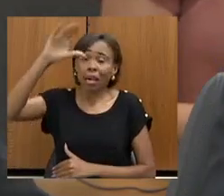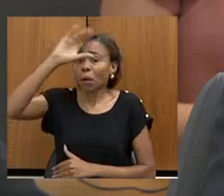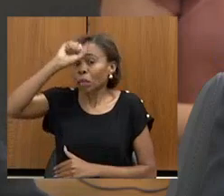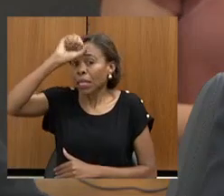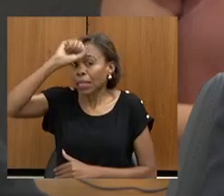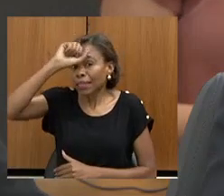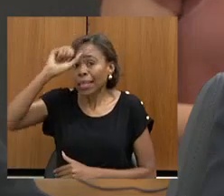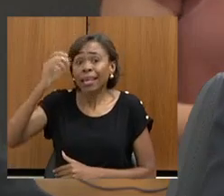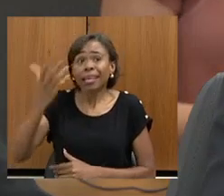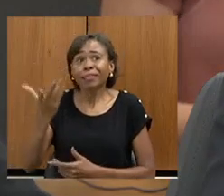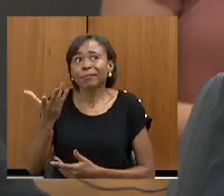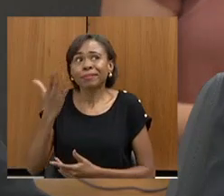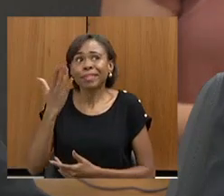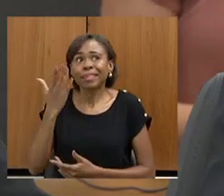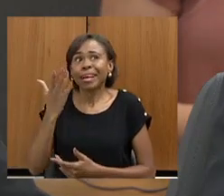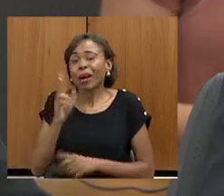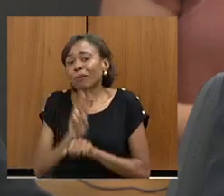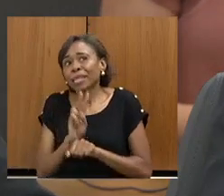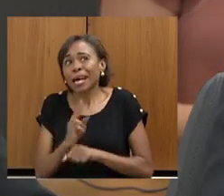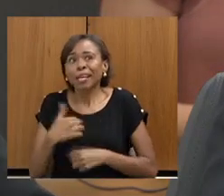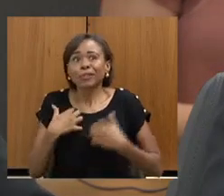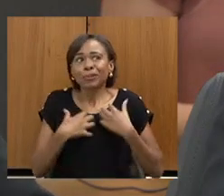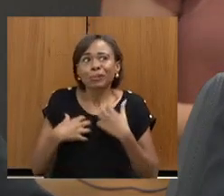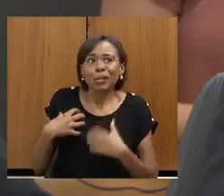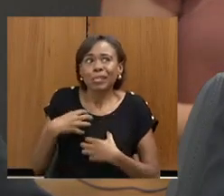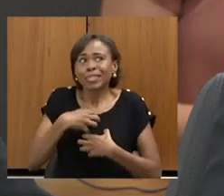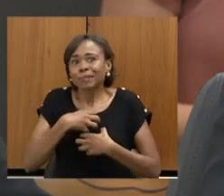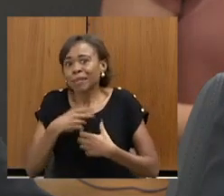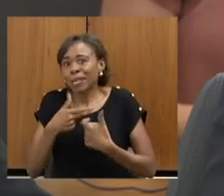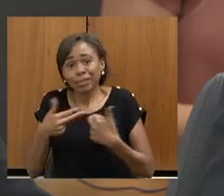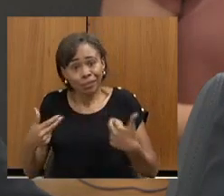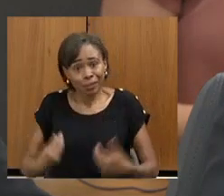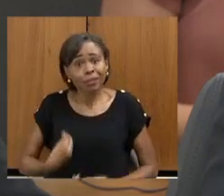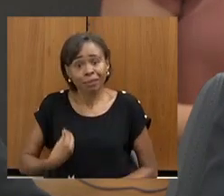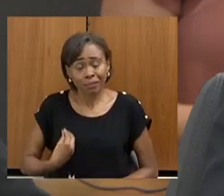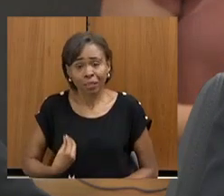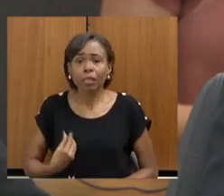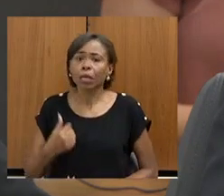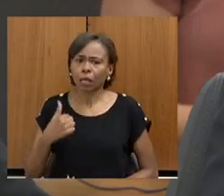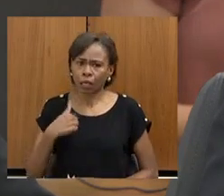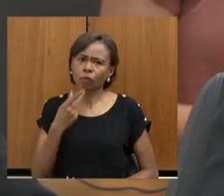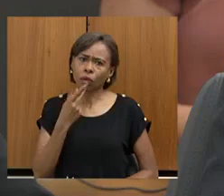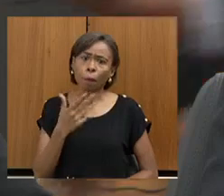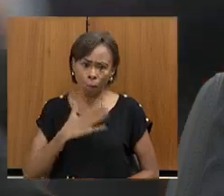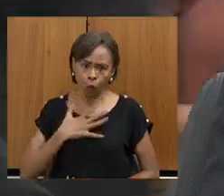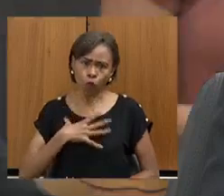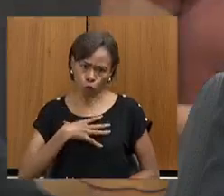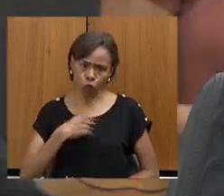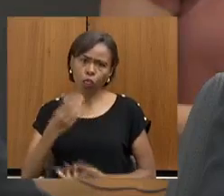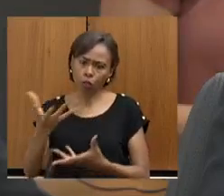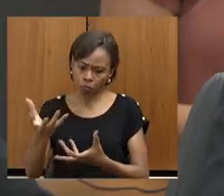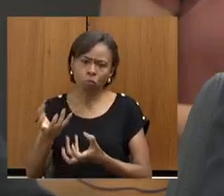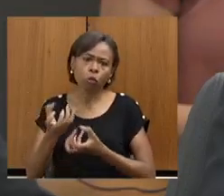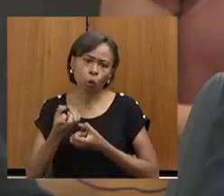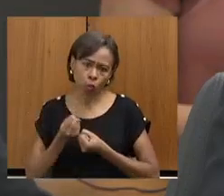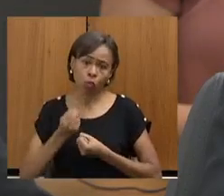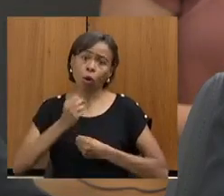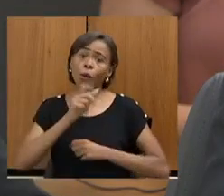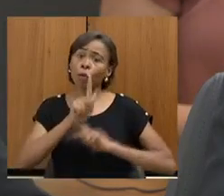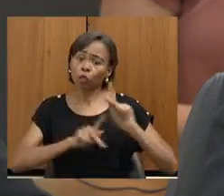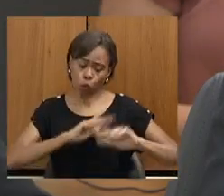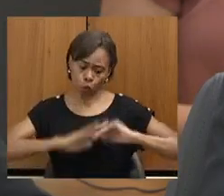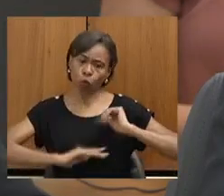desafios da vida. Por fim, digo que meu filho permanece sendo acolhido por profissionais e